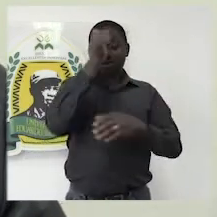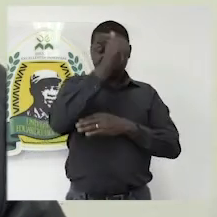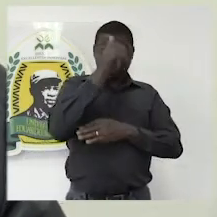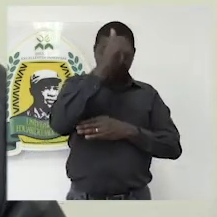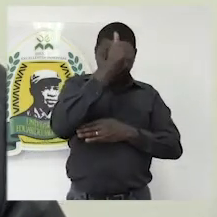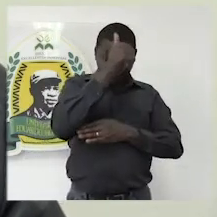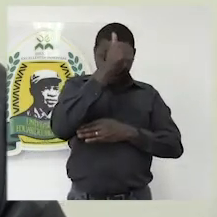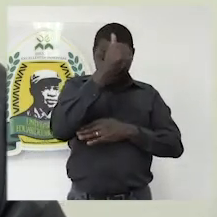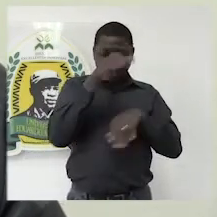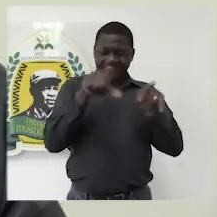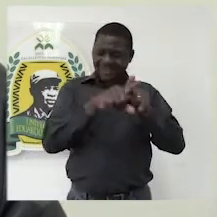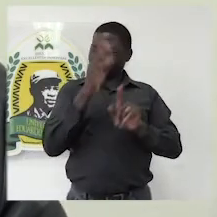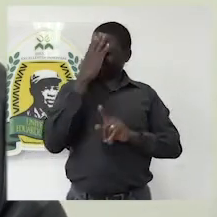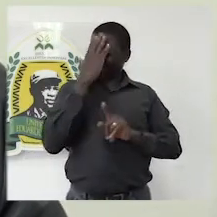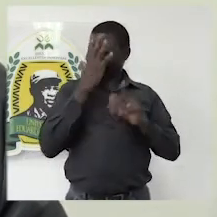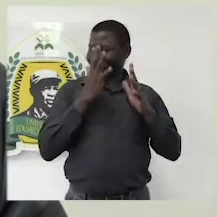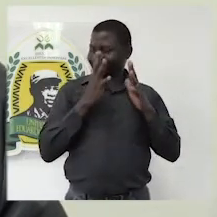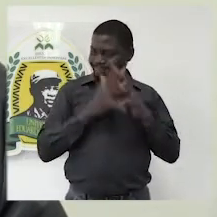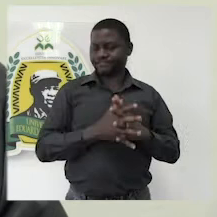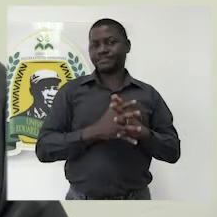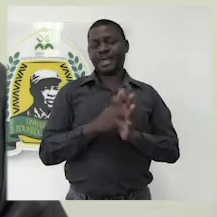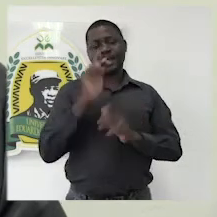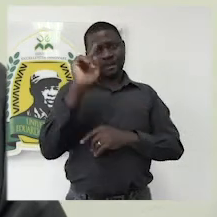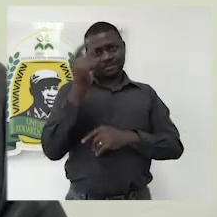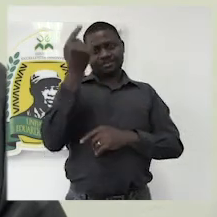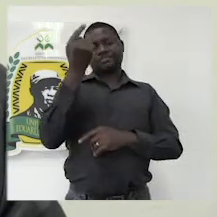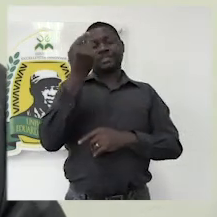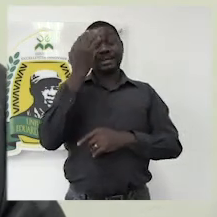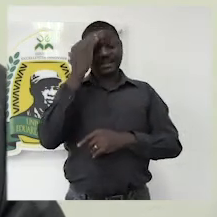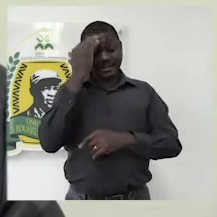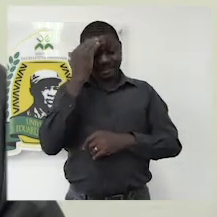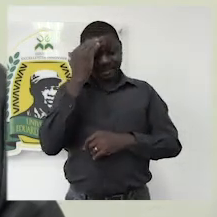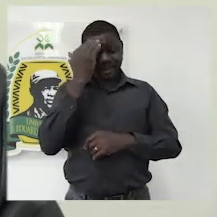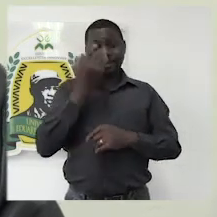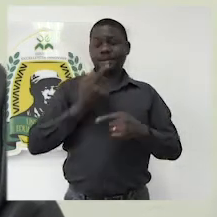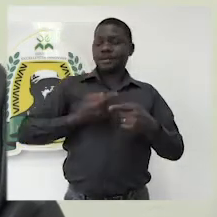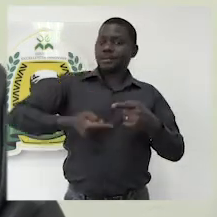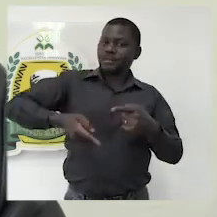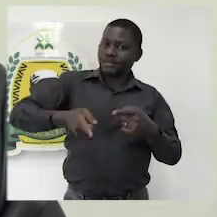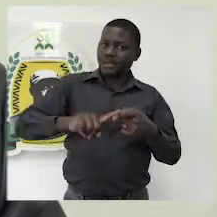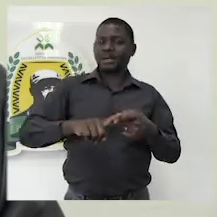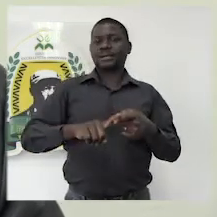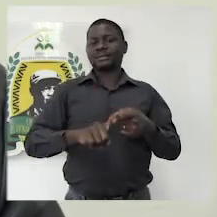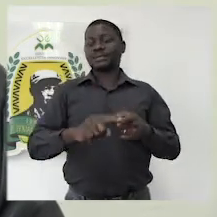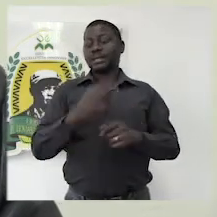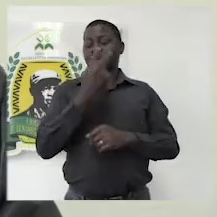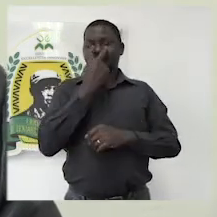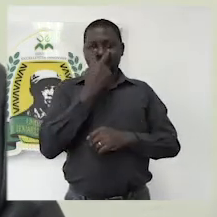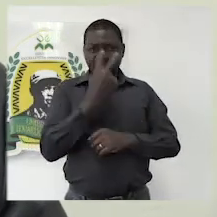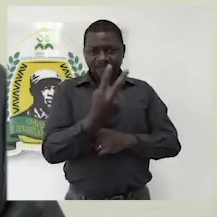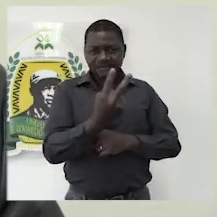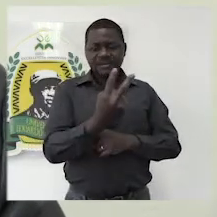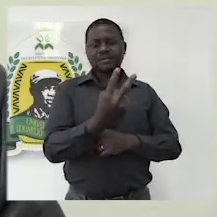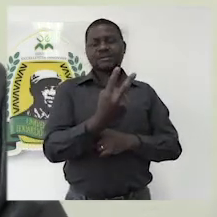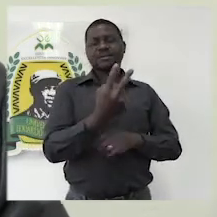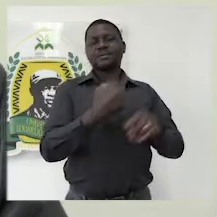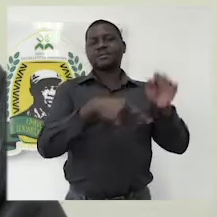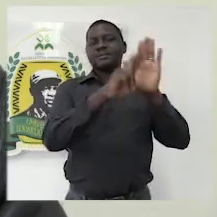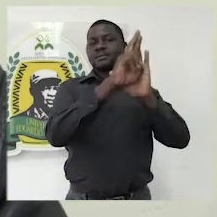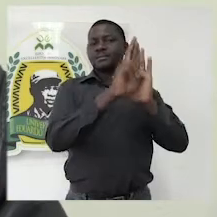universitárias, tanto com segurança, em primeiro lugar, com segurança e observando escrupulosamente